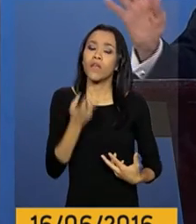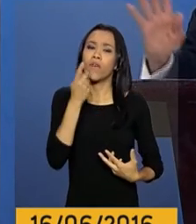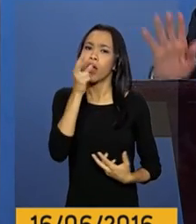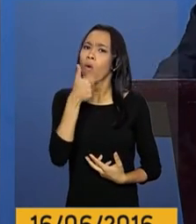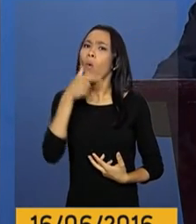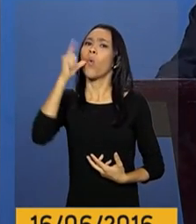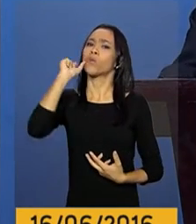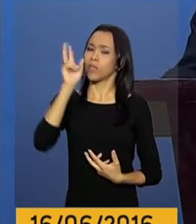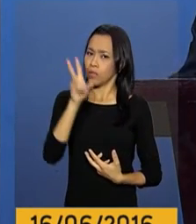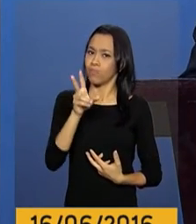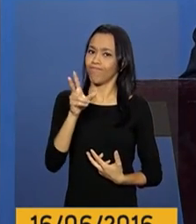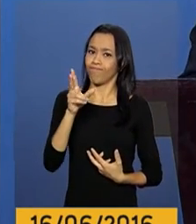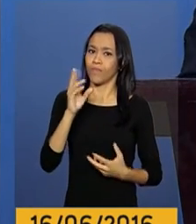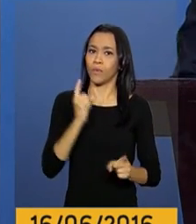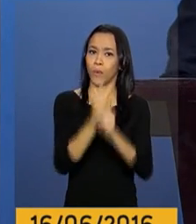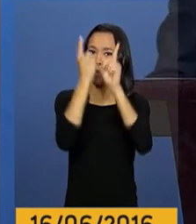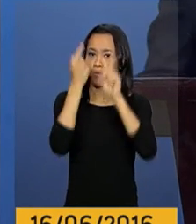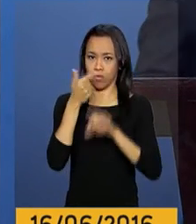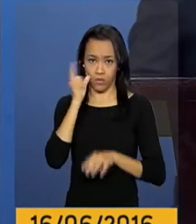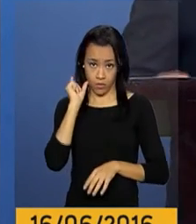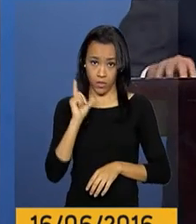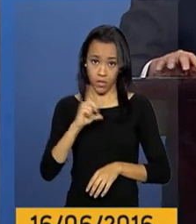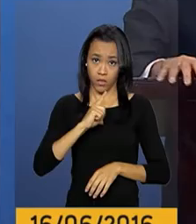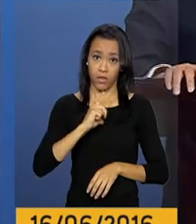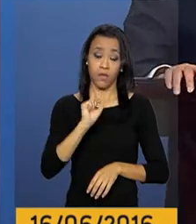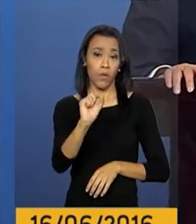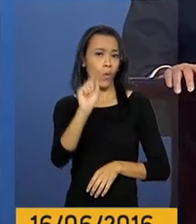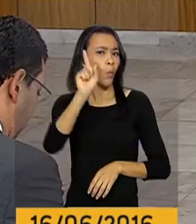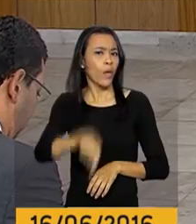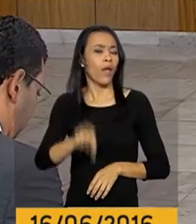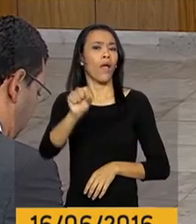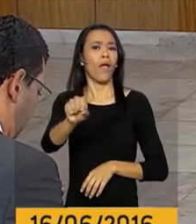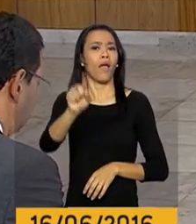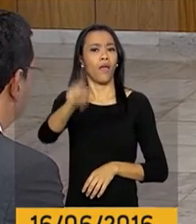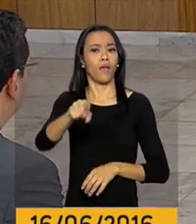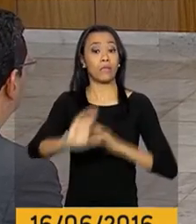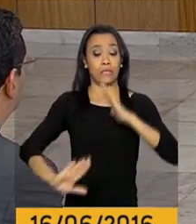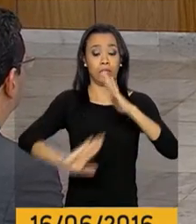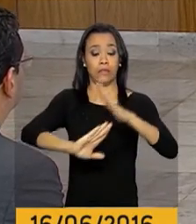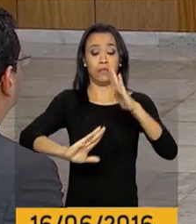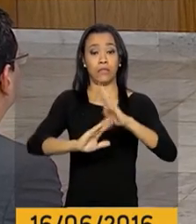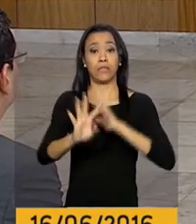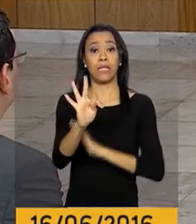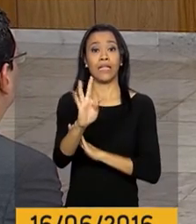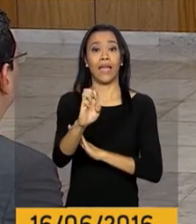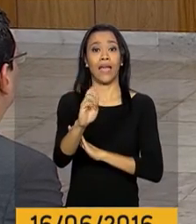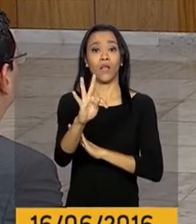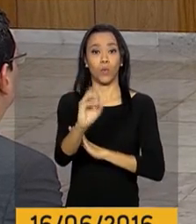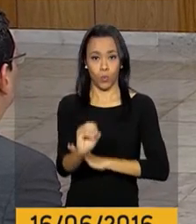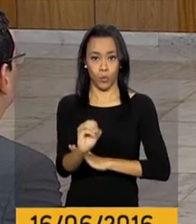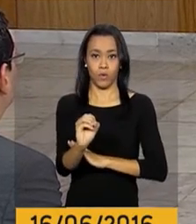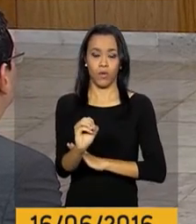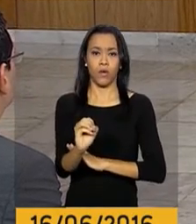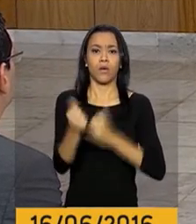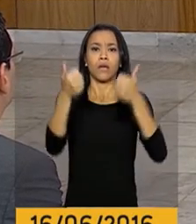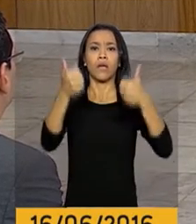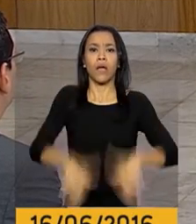de ontem, que é um evento referente a um estabelecimento de um teto para as